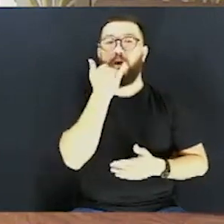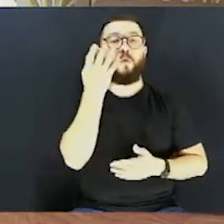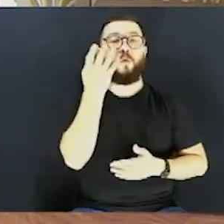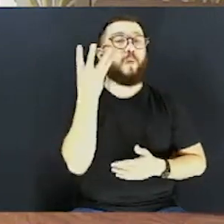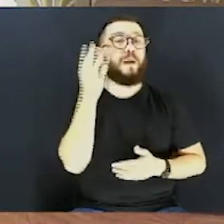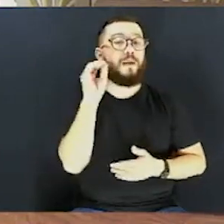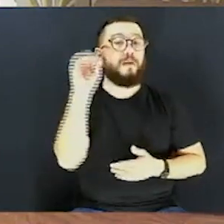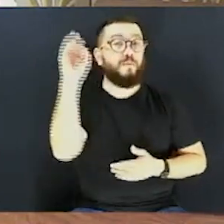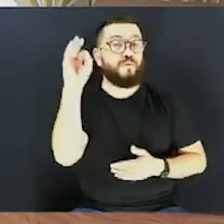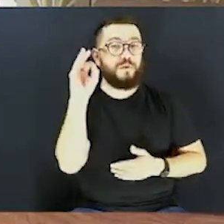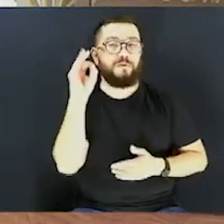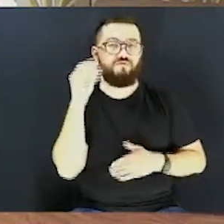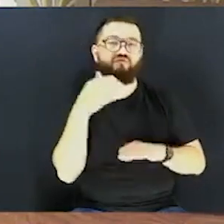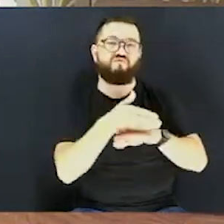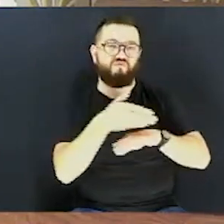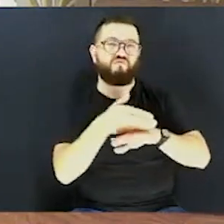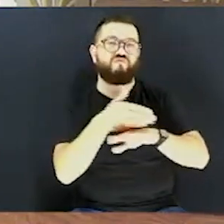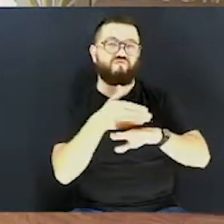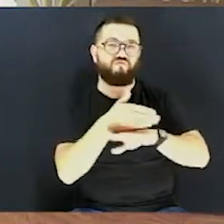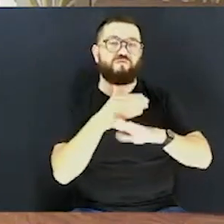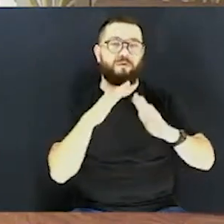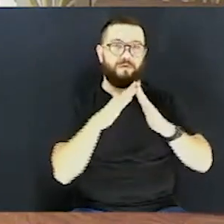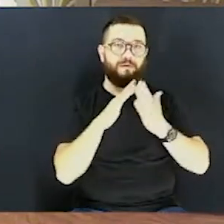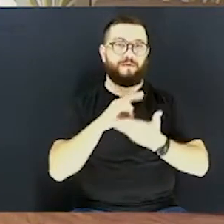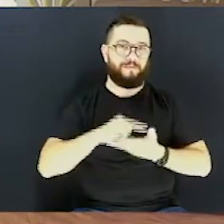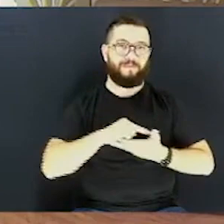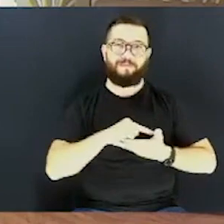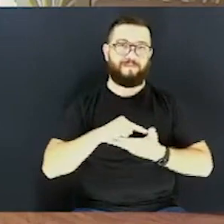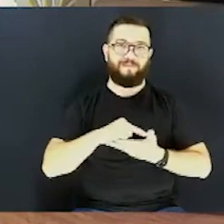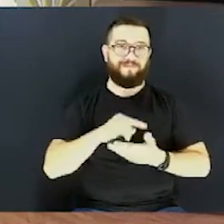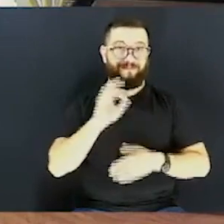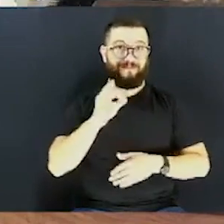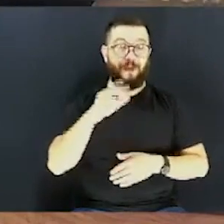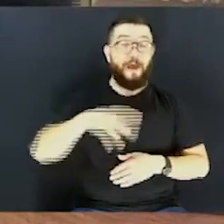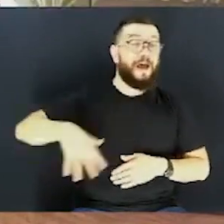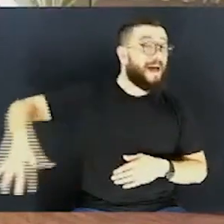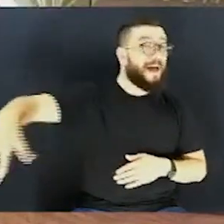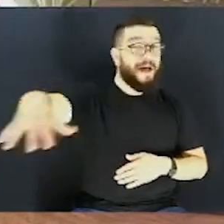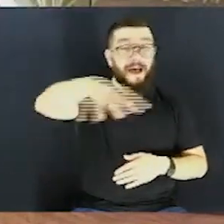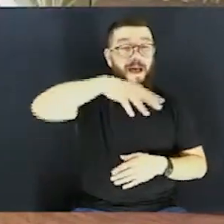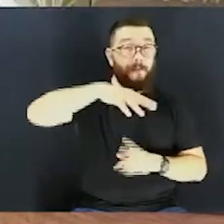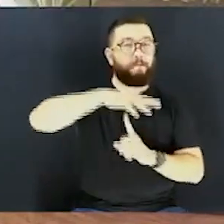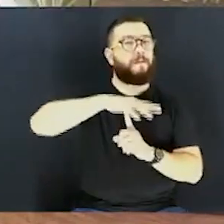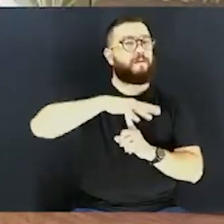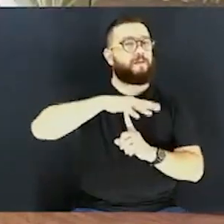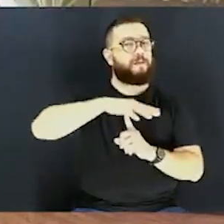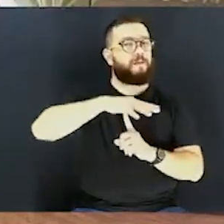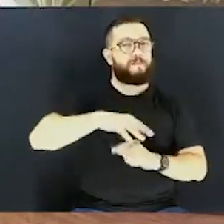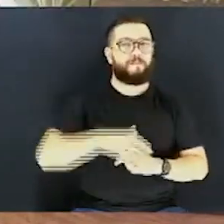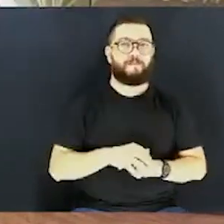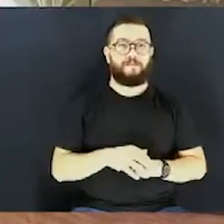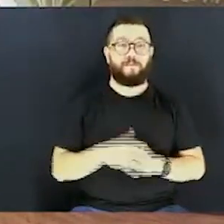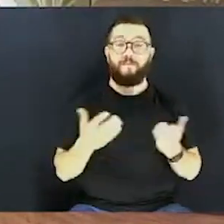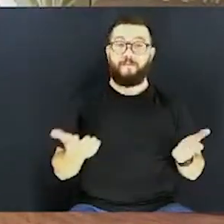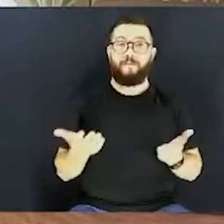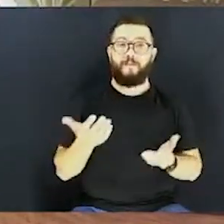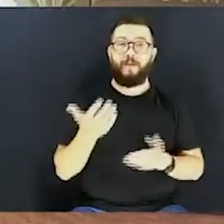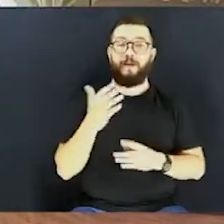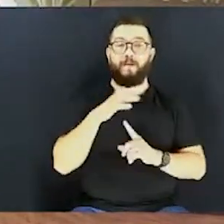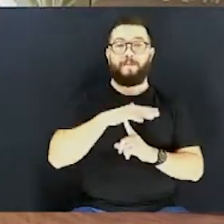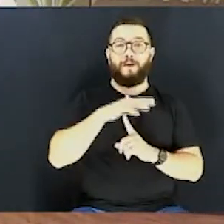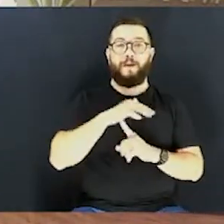estou falando no âmbito do Paraná inteiro, ok? Bom, o Paraná tem 11 milhões de habitantes,